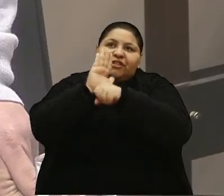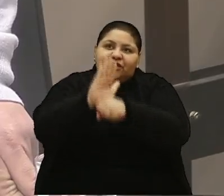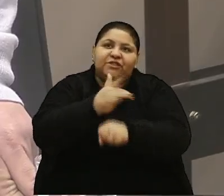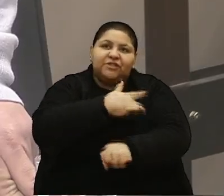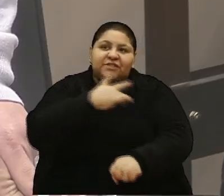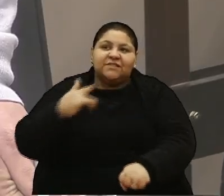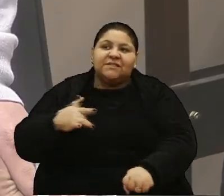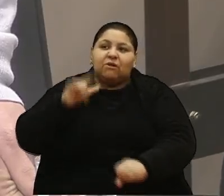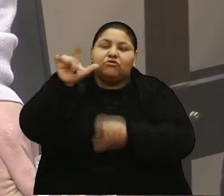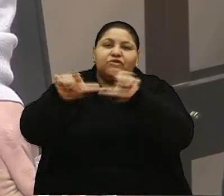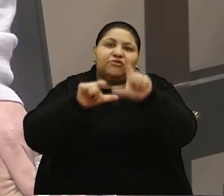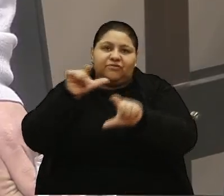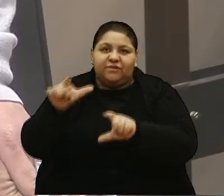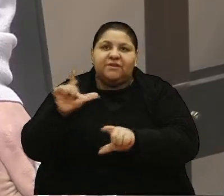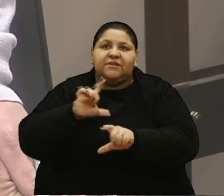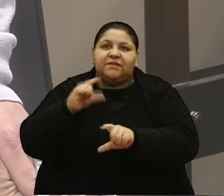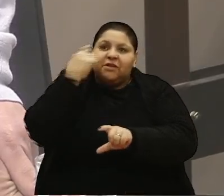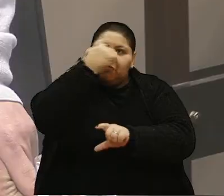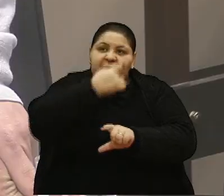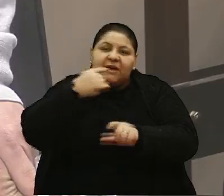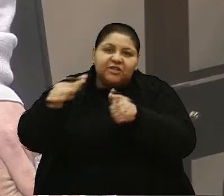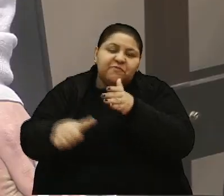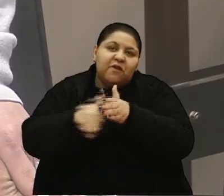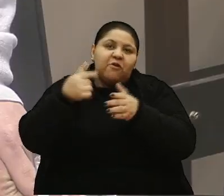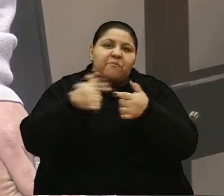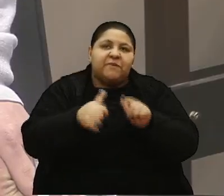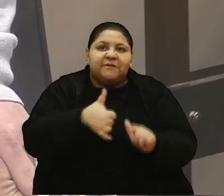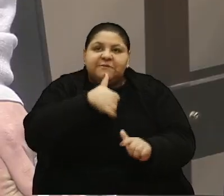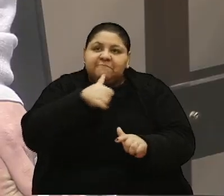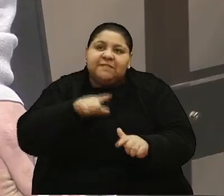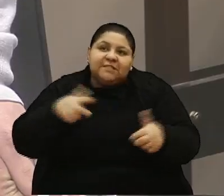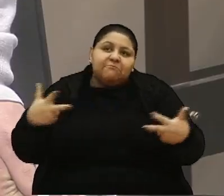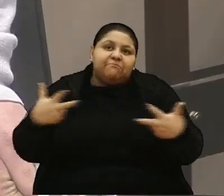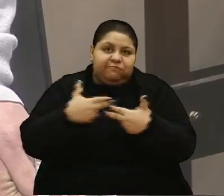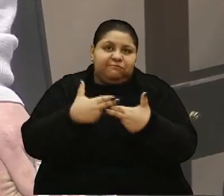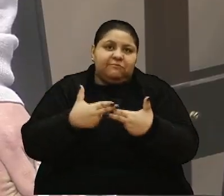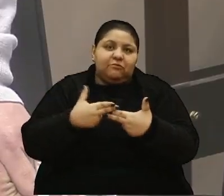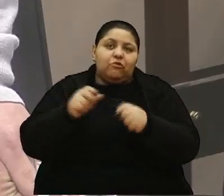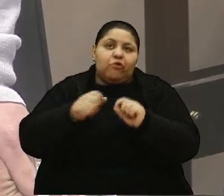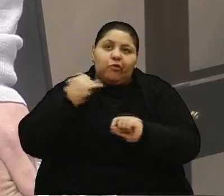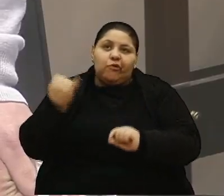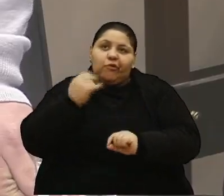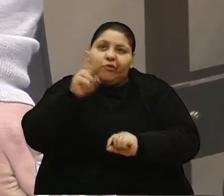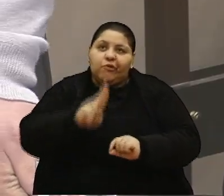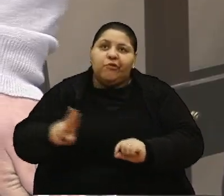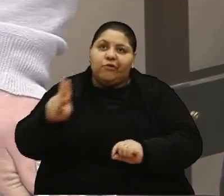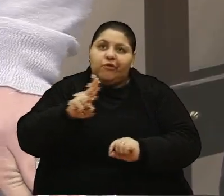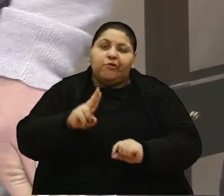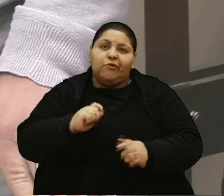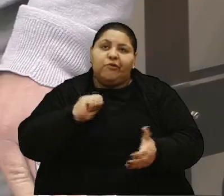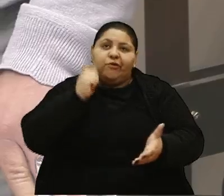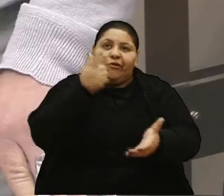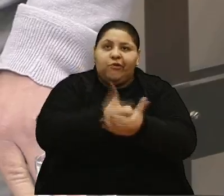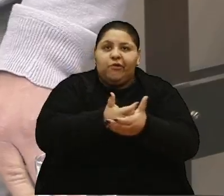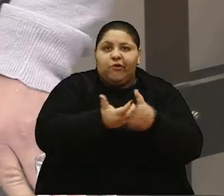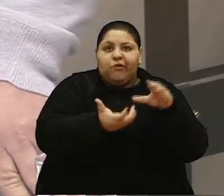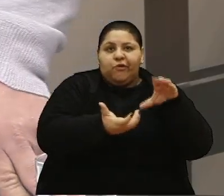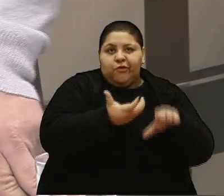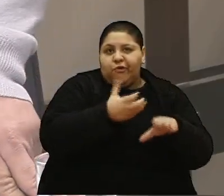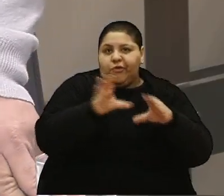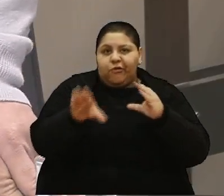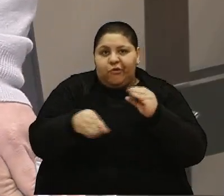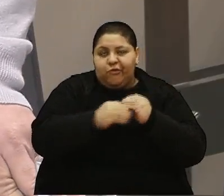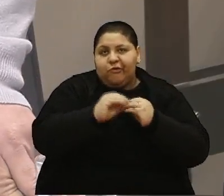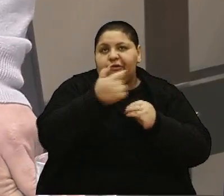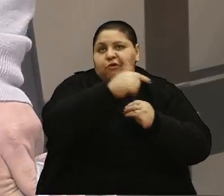das pessoas, né? E elas têm uma imagem melhor, mas infelizmente está tendo esse corte de gasto. O que vale é usar esse dinheiro para comprar o Congresso através de emenda e